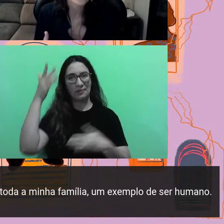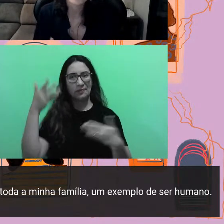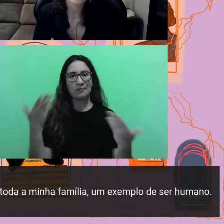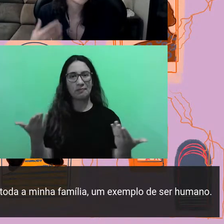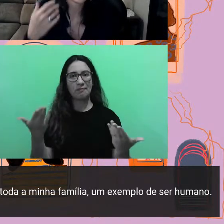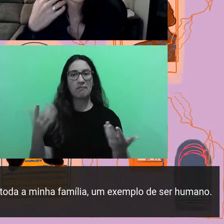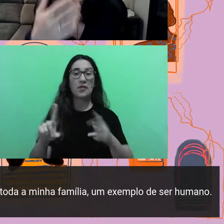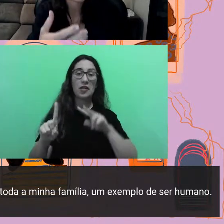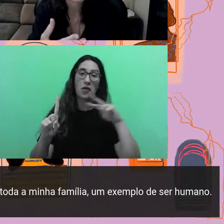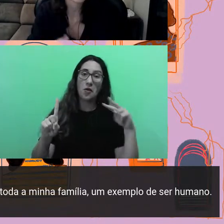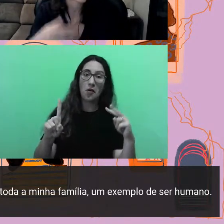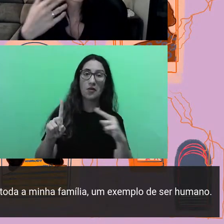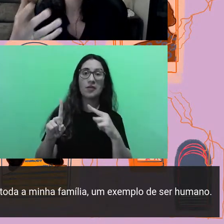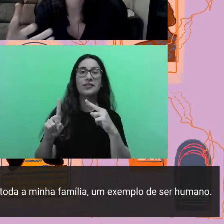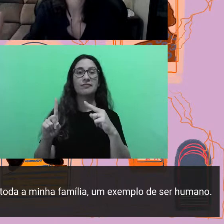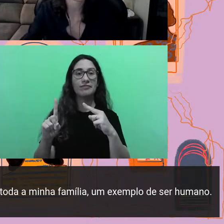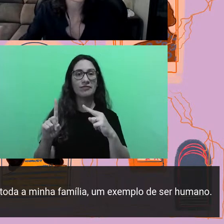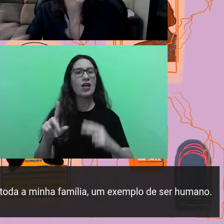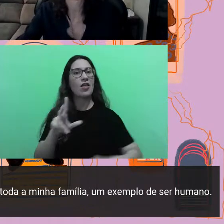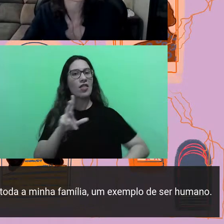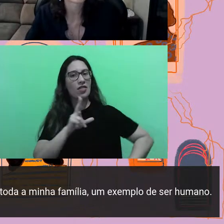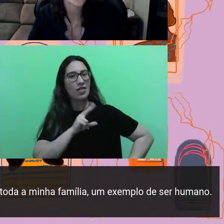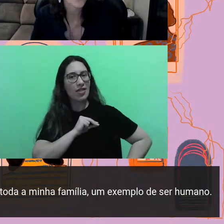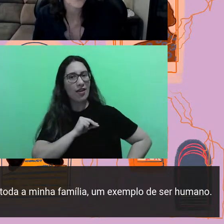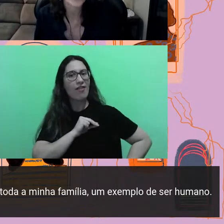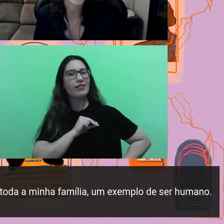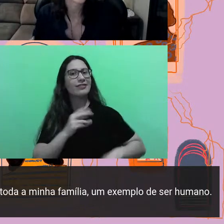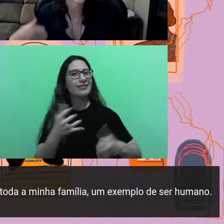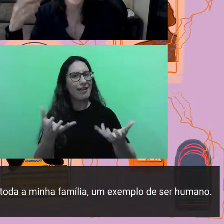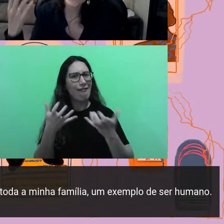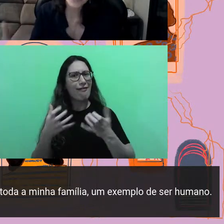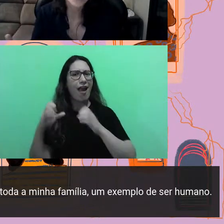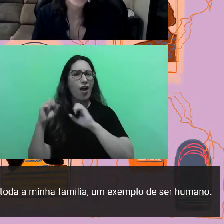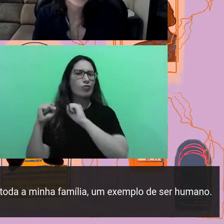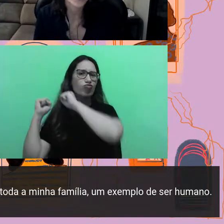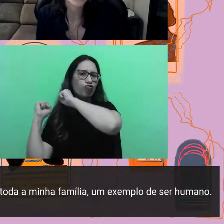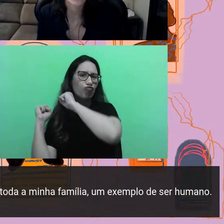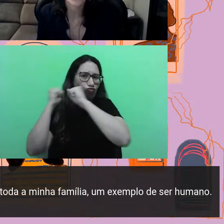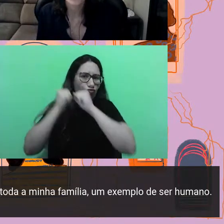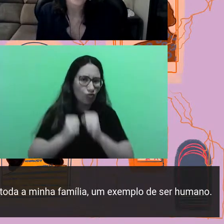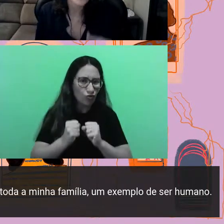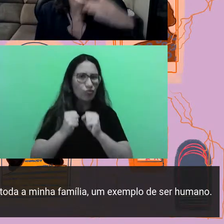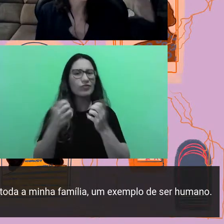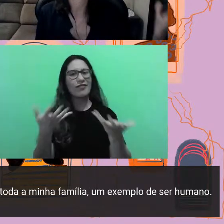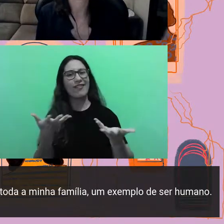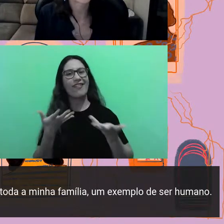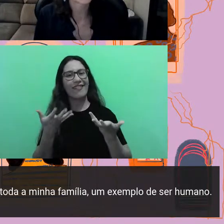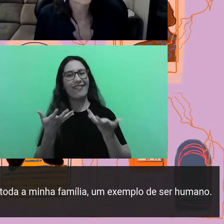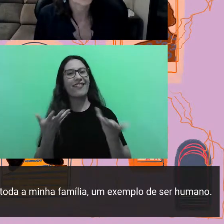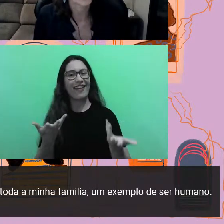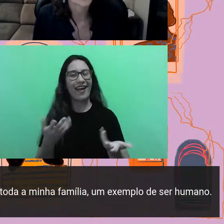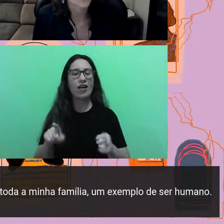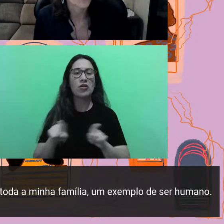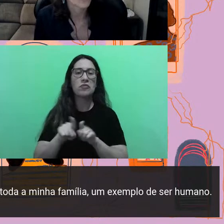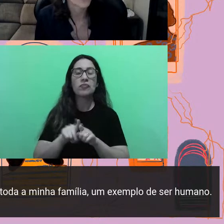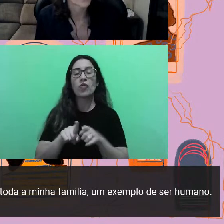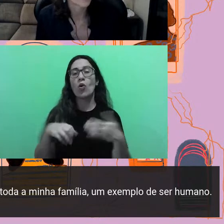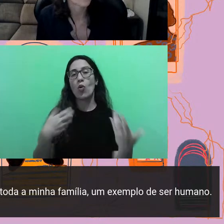que olham e falam, poxa, eu quero ser uma judoca, eu quero seguir essa carreira, ou mesmo que não seja